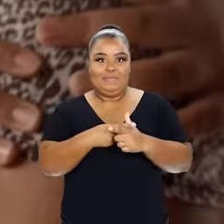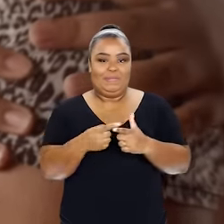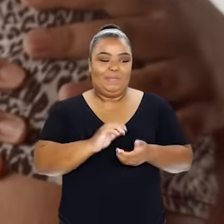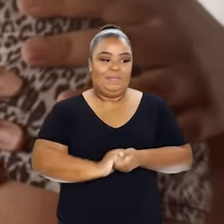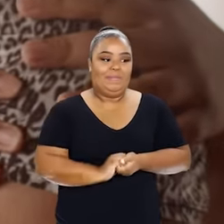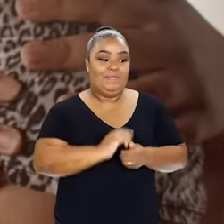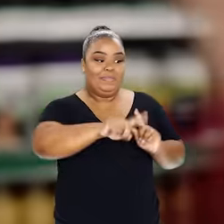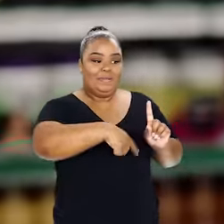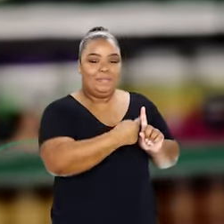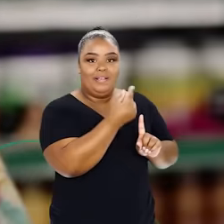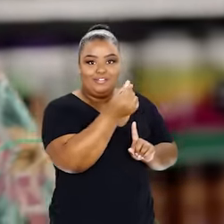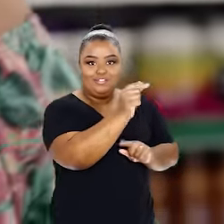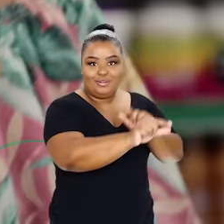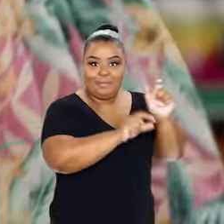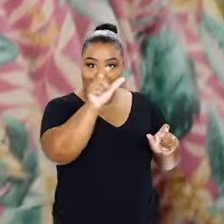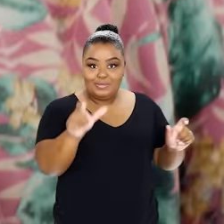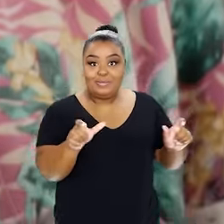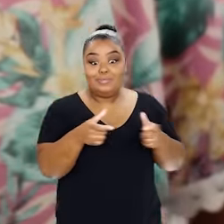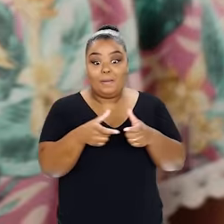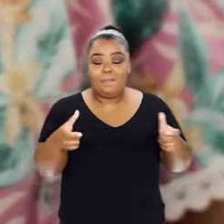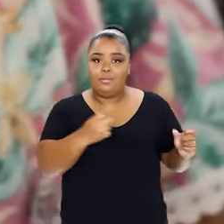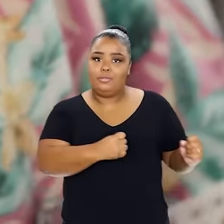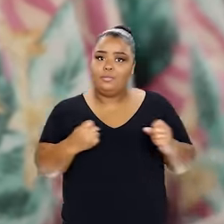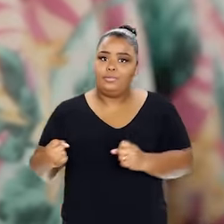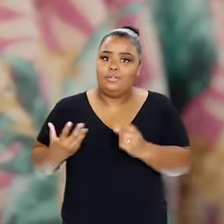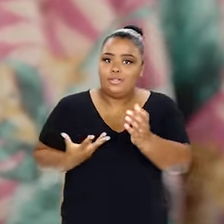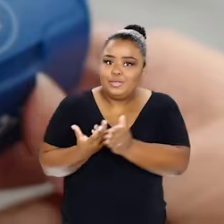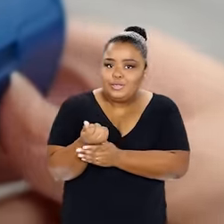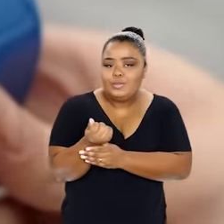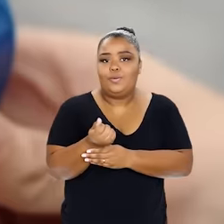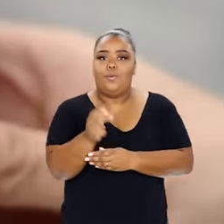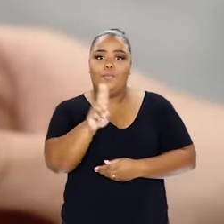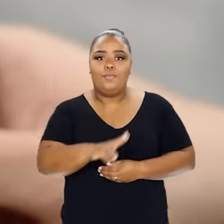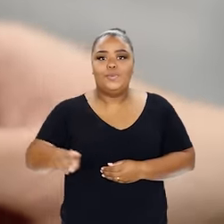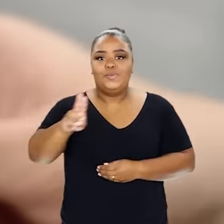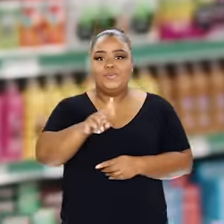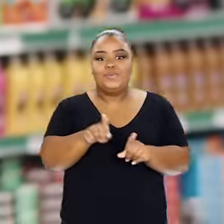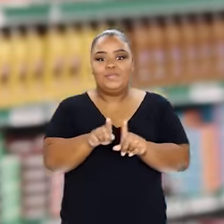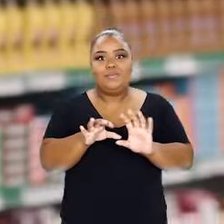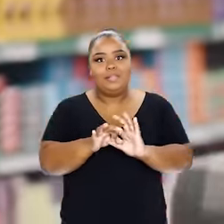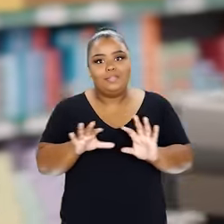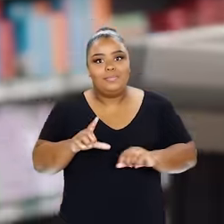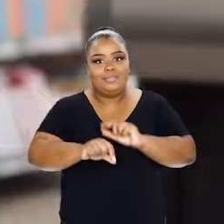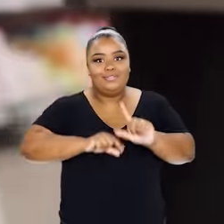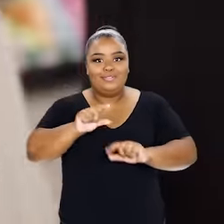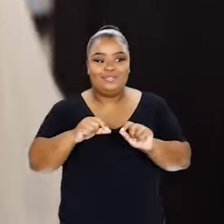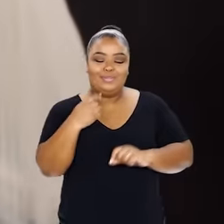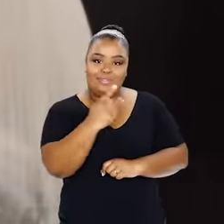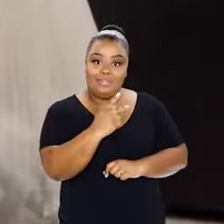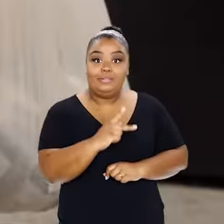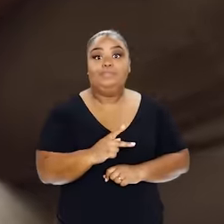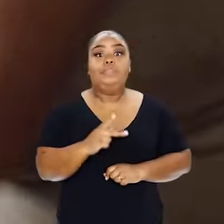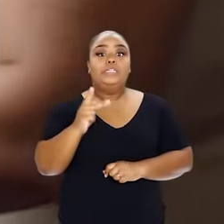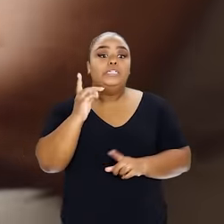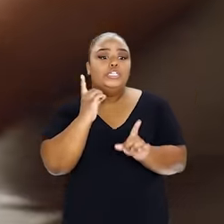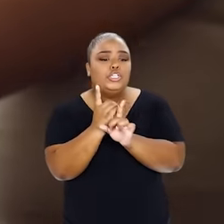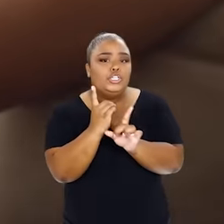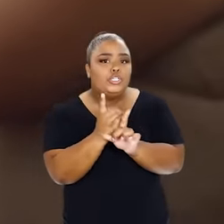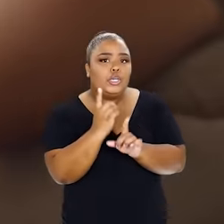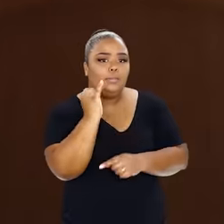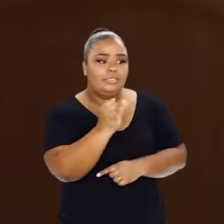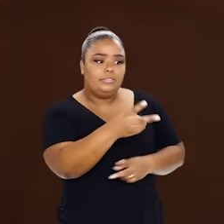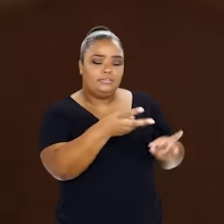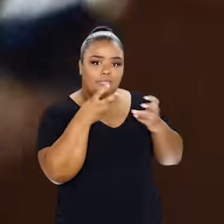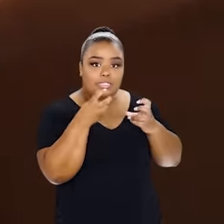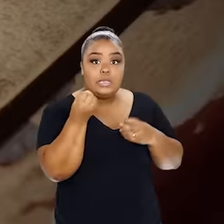meu problema. Mais dinheiro na mão das pessoas aumenta o poder de compra, o consumo e a liberdade de escolha delas. Saiba se você